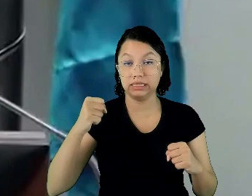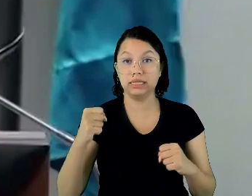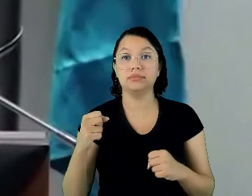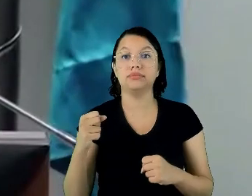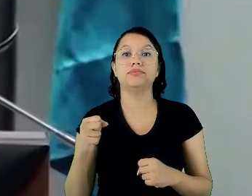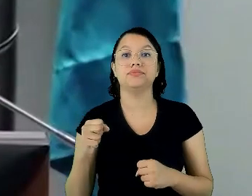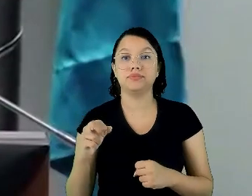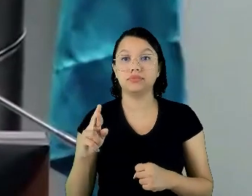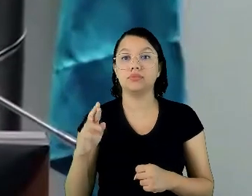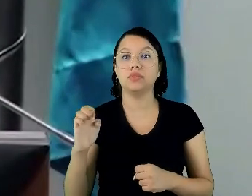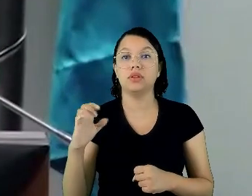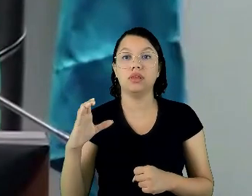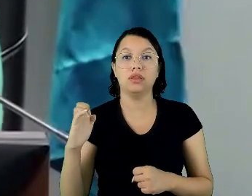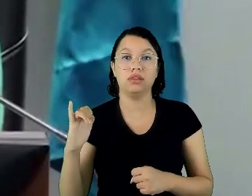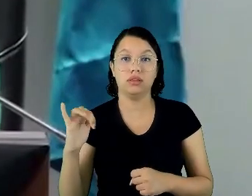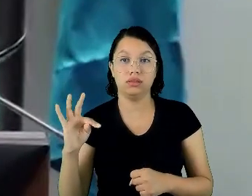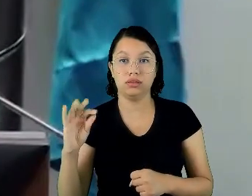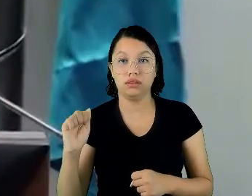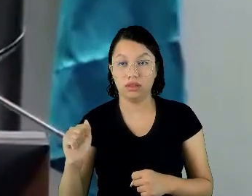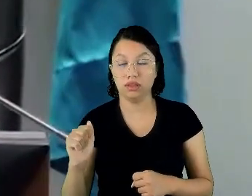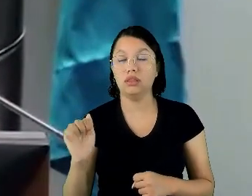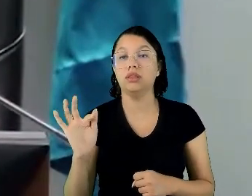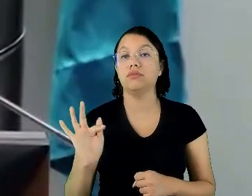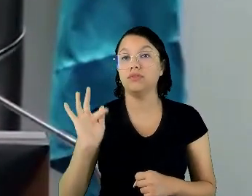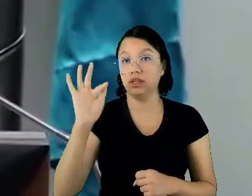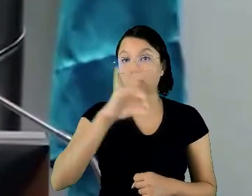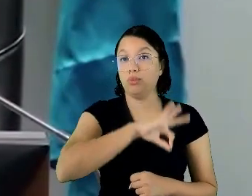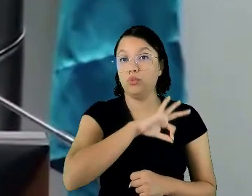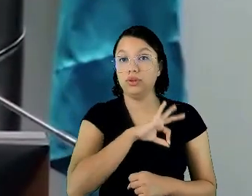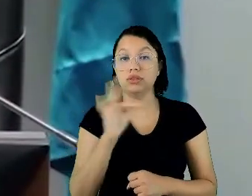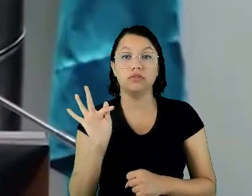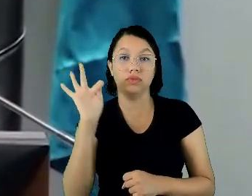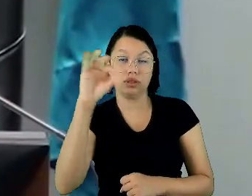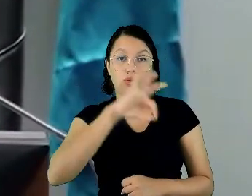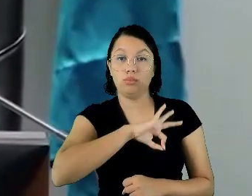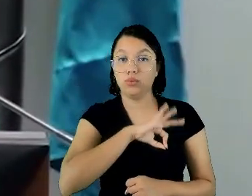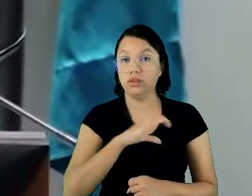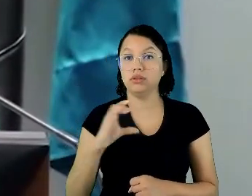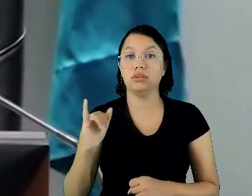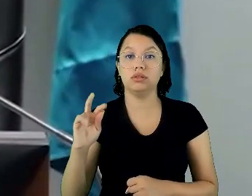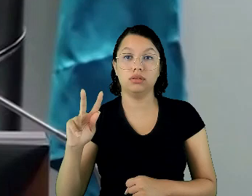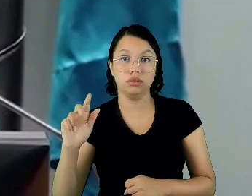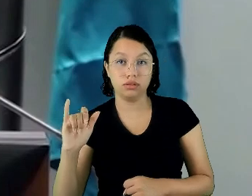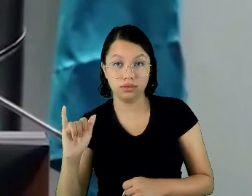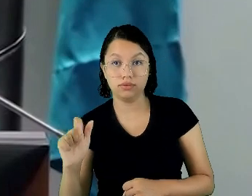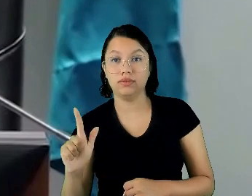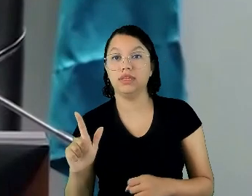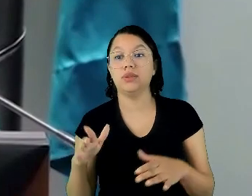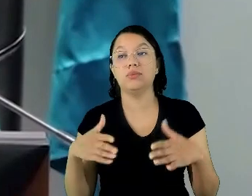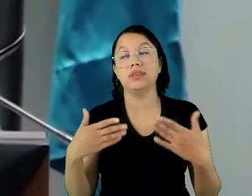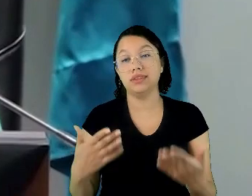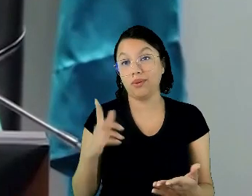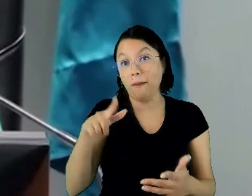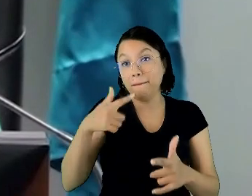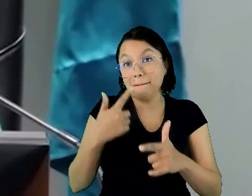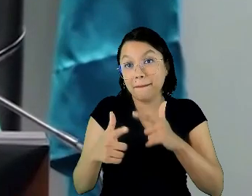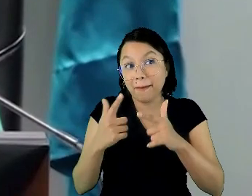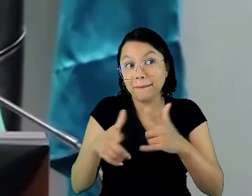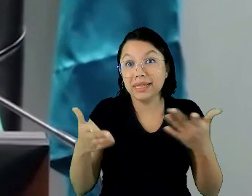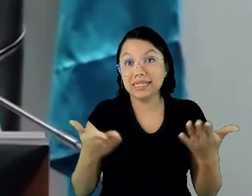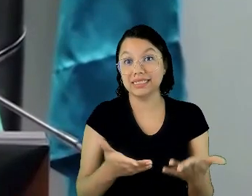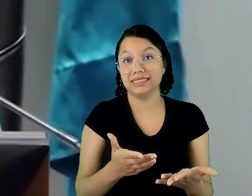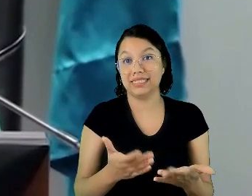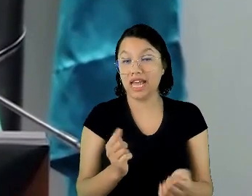Polícia Civil, né? Enfim. Então, é um problema isso, né? A construção de um prédio agora